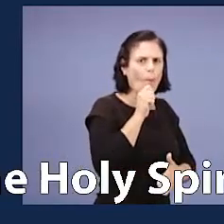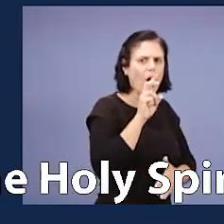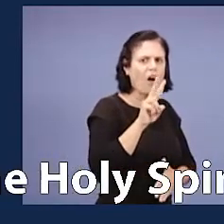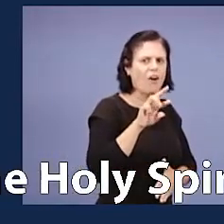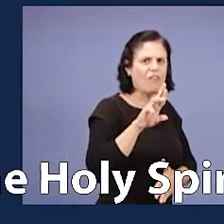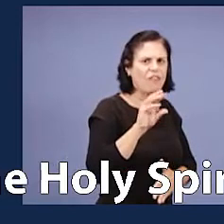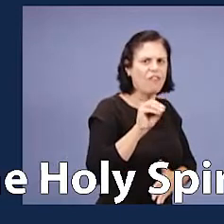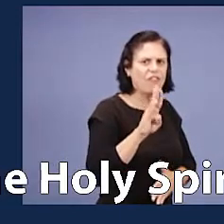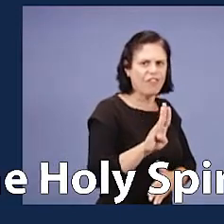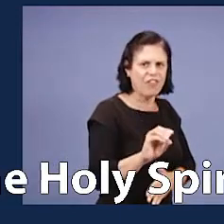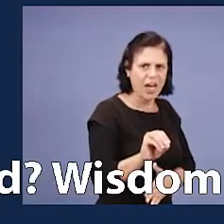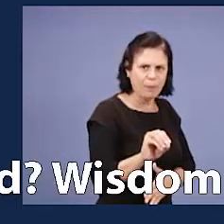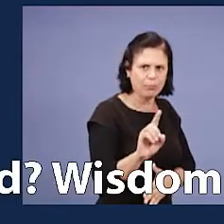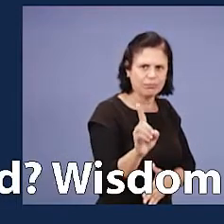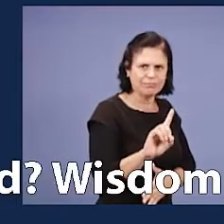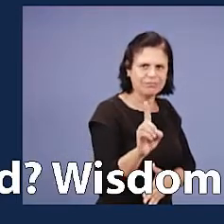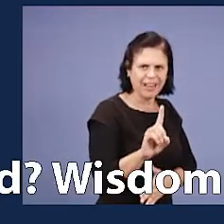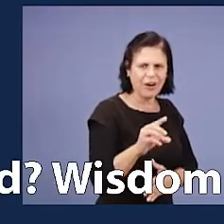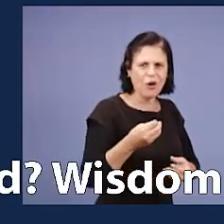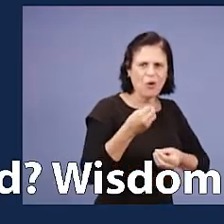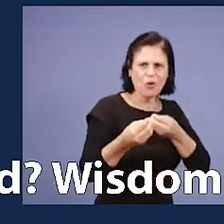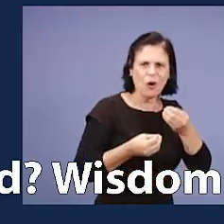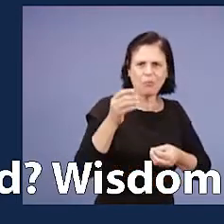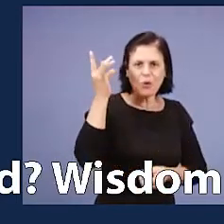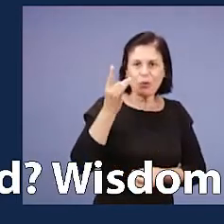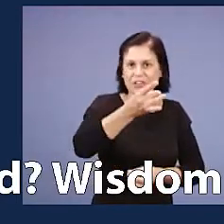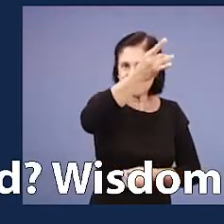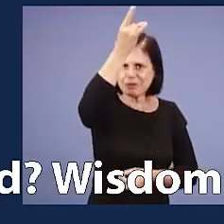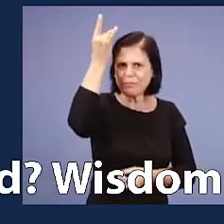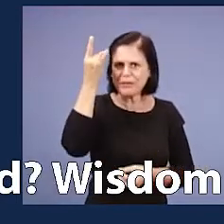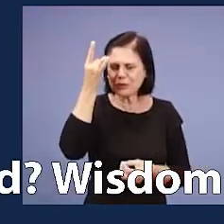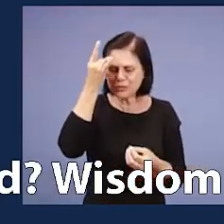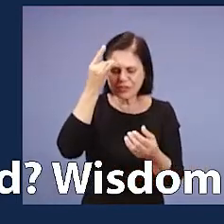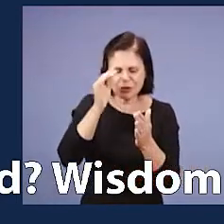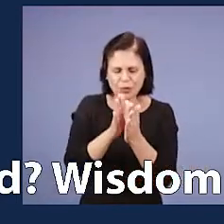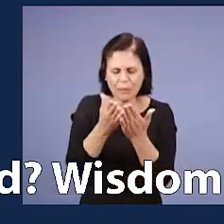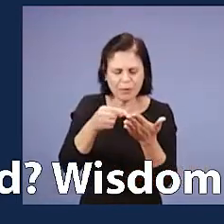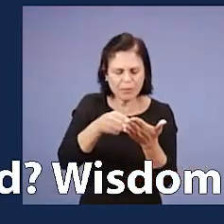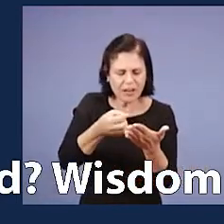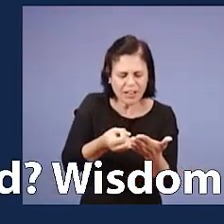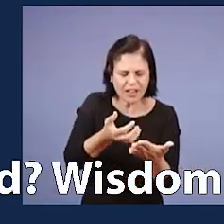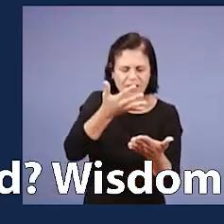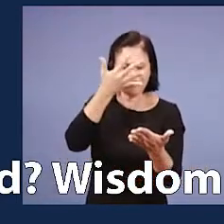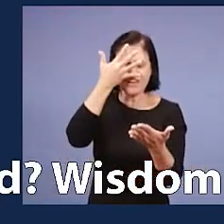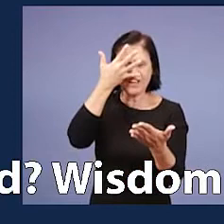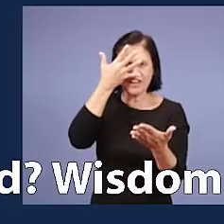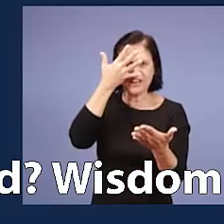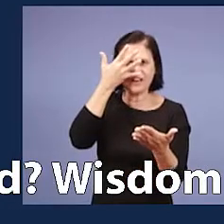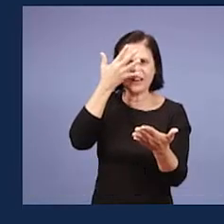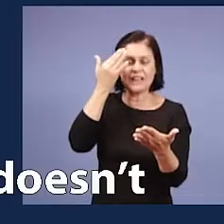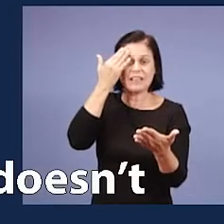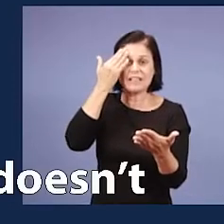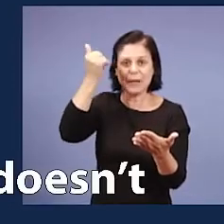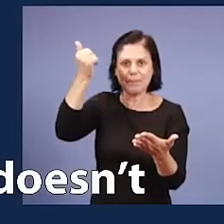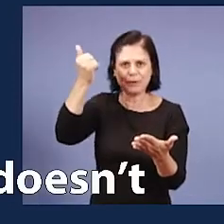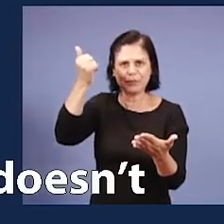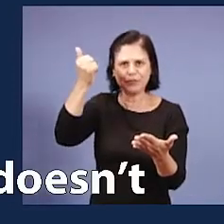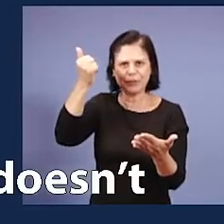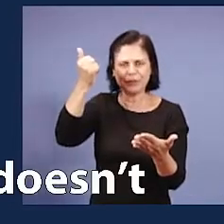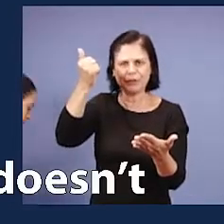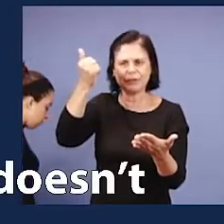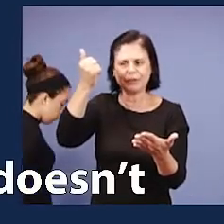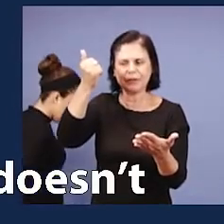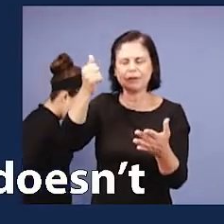o espírito santo ilumina toda a palavra que palavra sabedoria sabedoria além